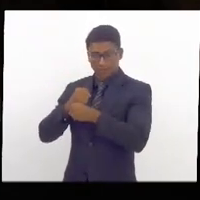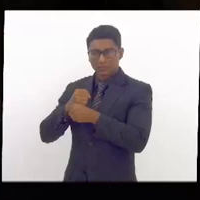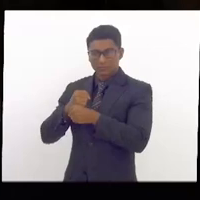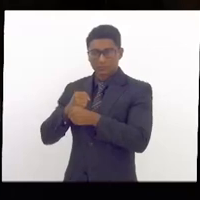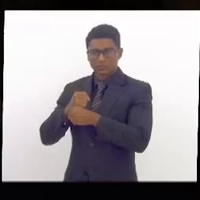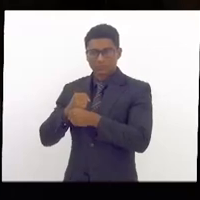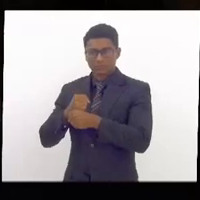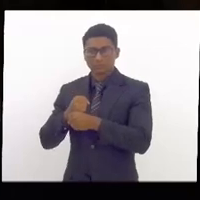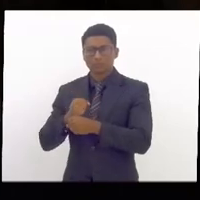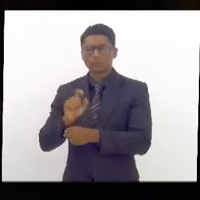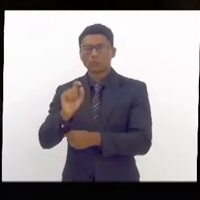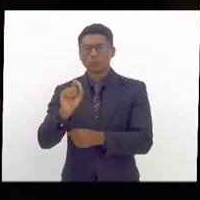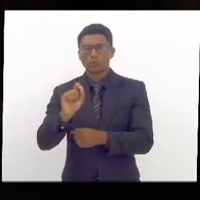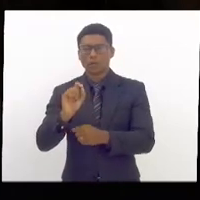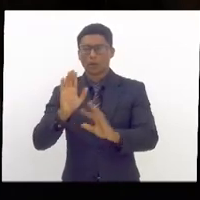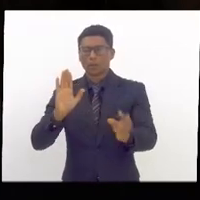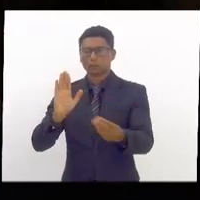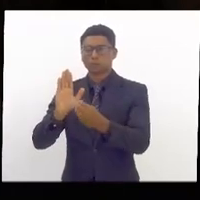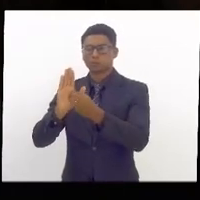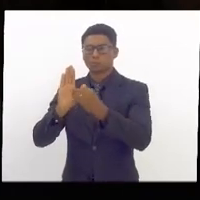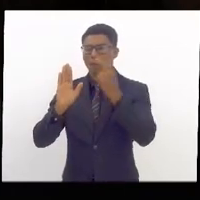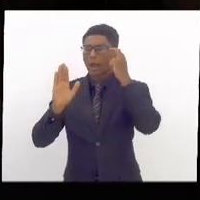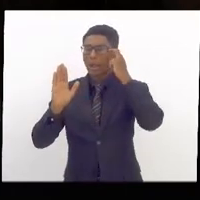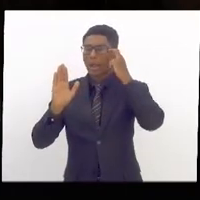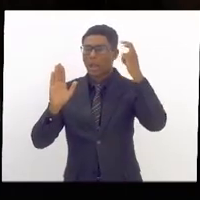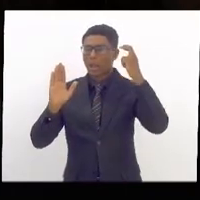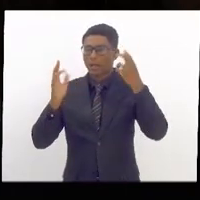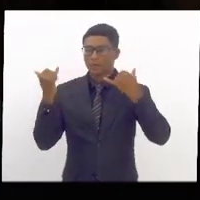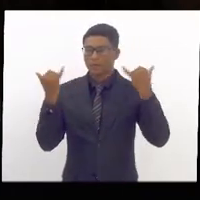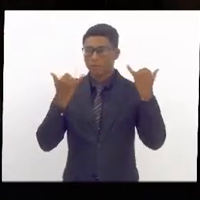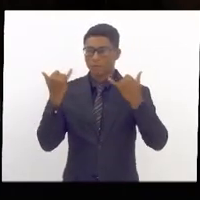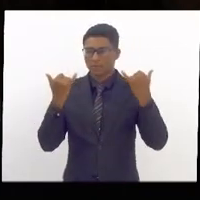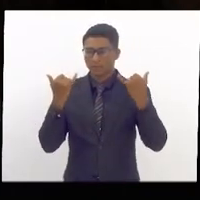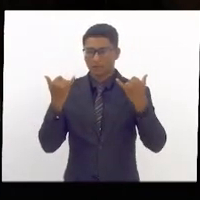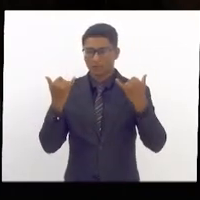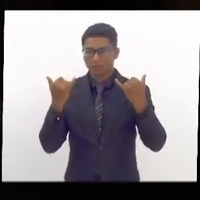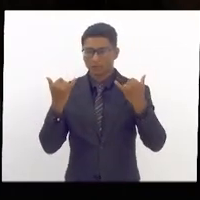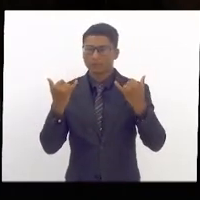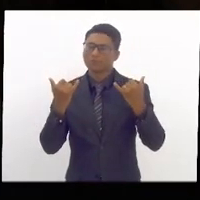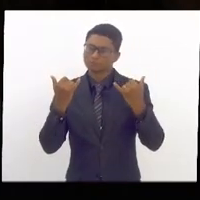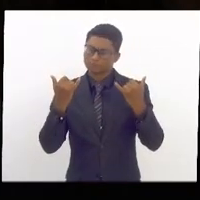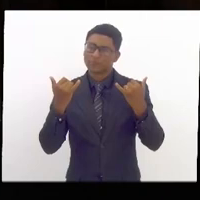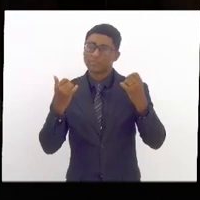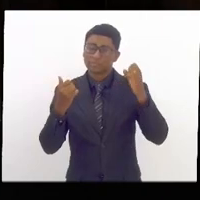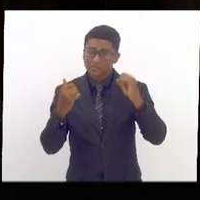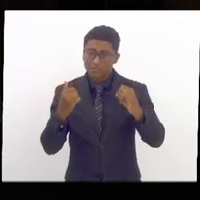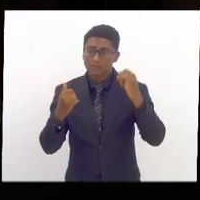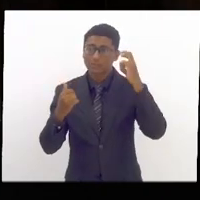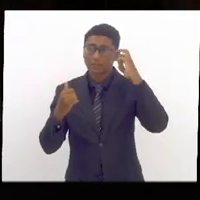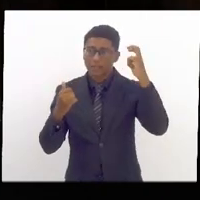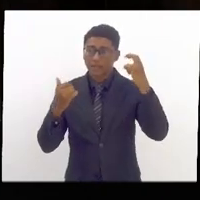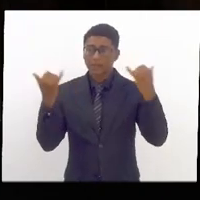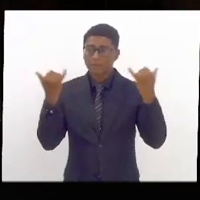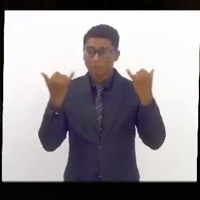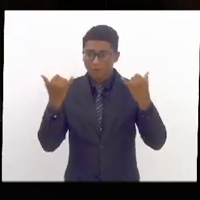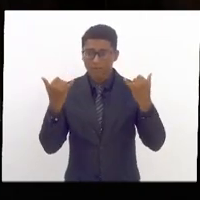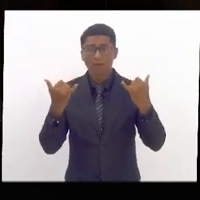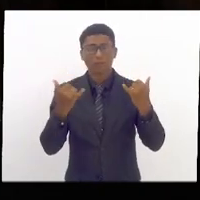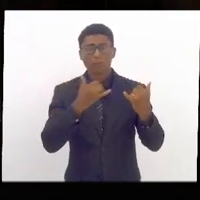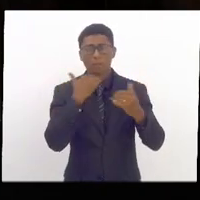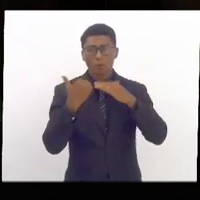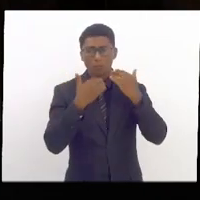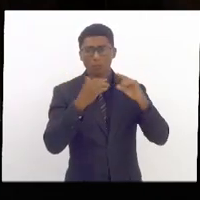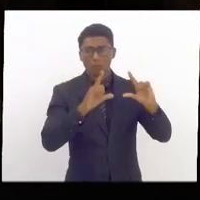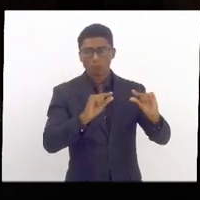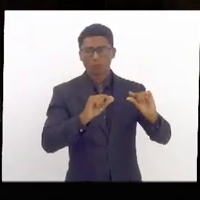relação à inteligência e informação, e é óbvio que isso reduz a letalidade, teve uma redução de